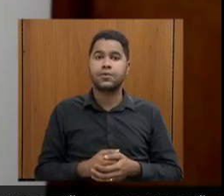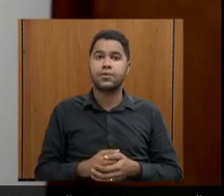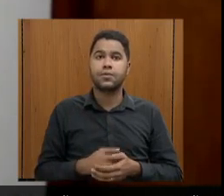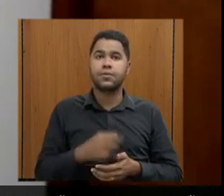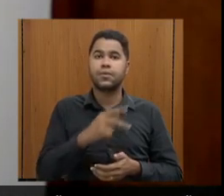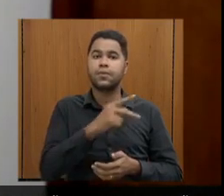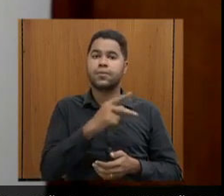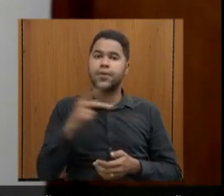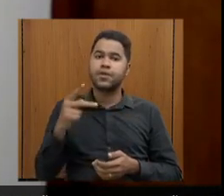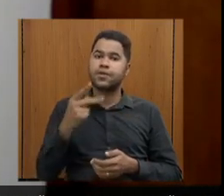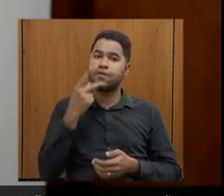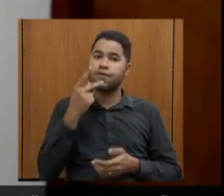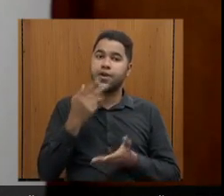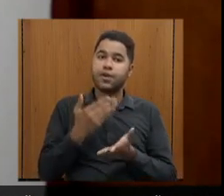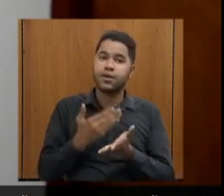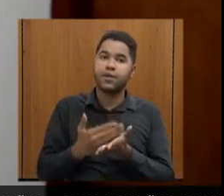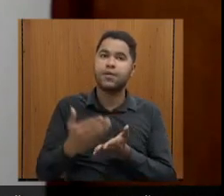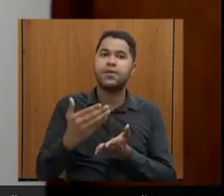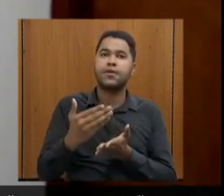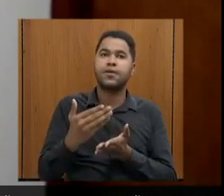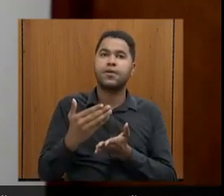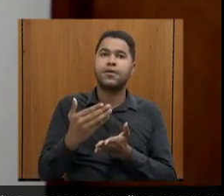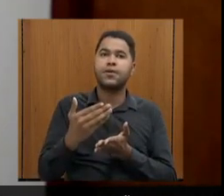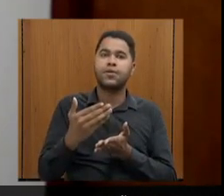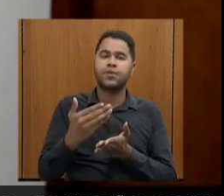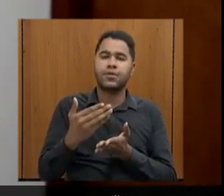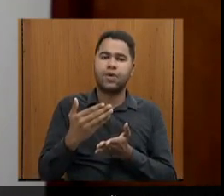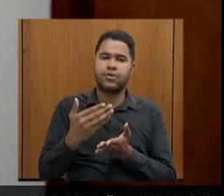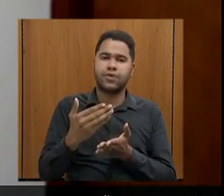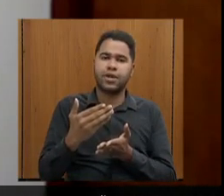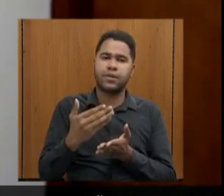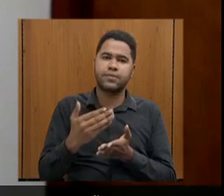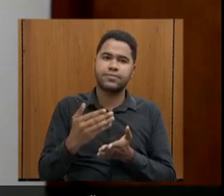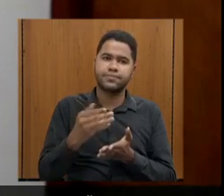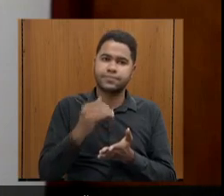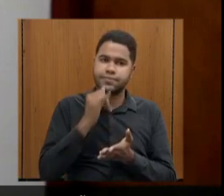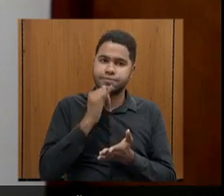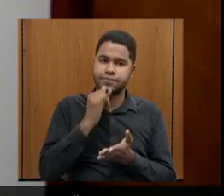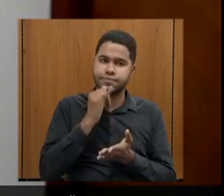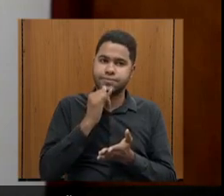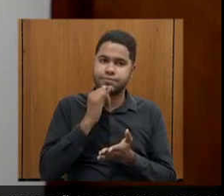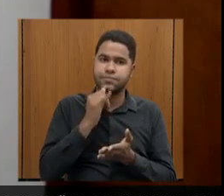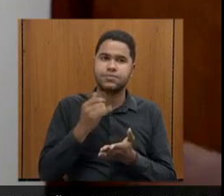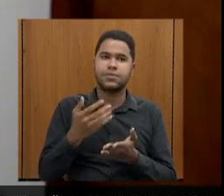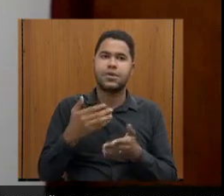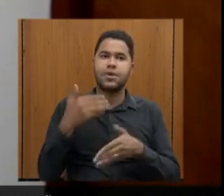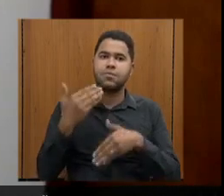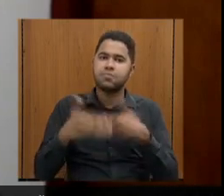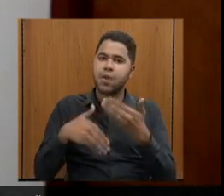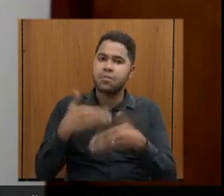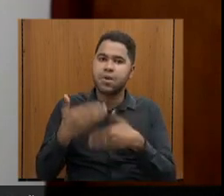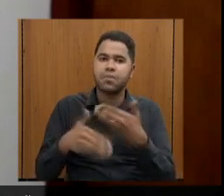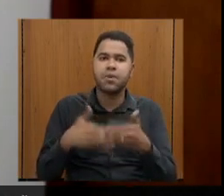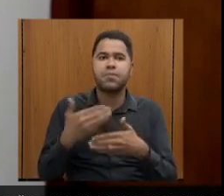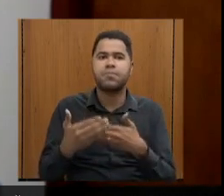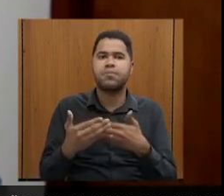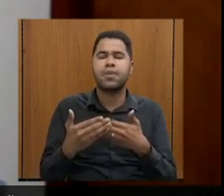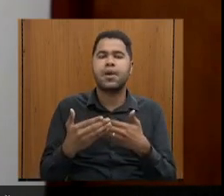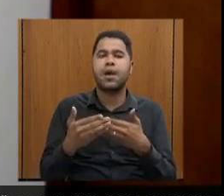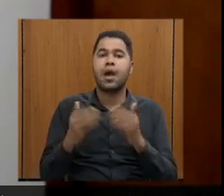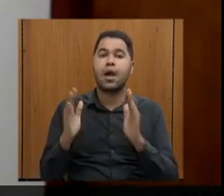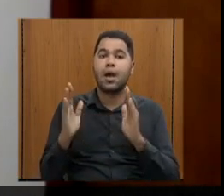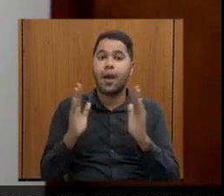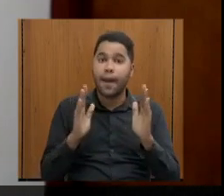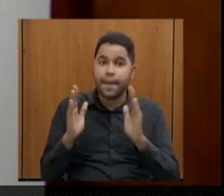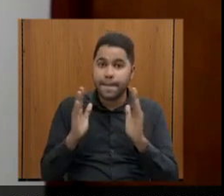falando da inauguração de quase 20 expansões jamais visto uma projeção a curto